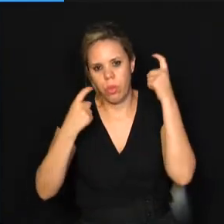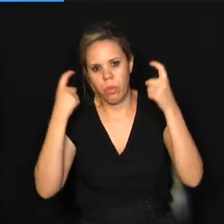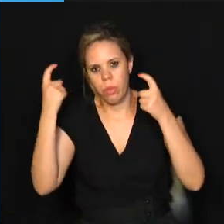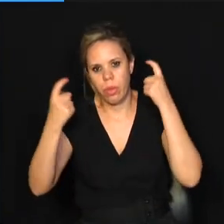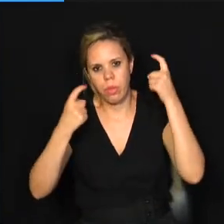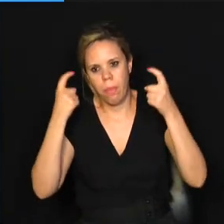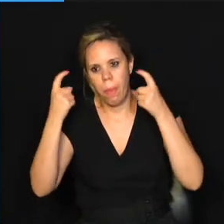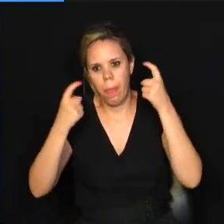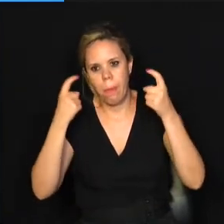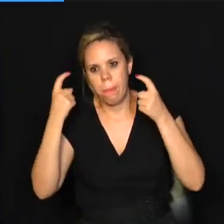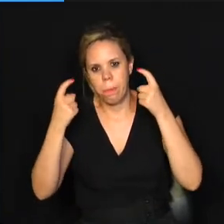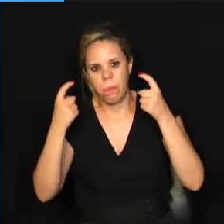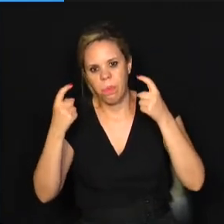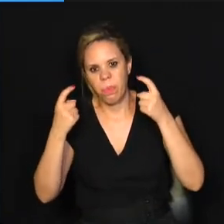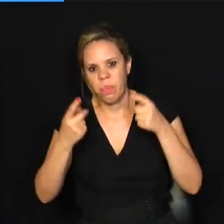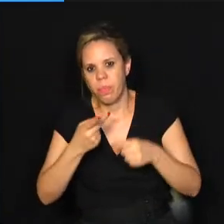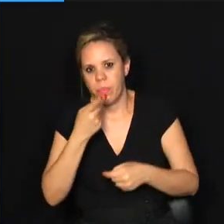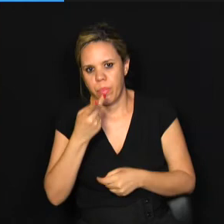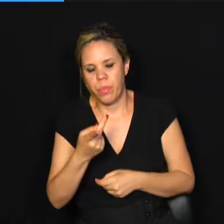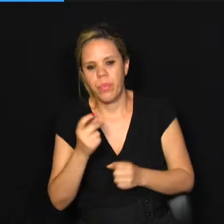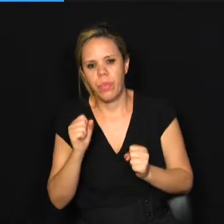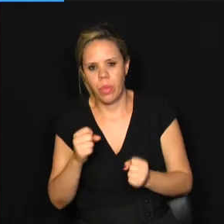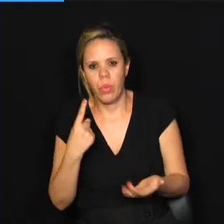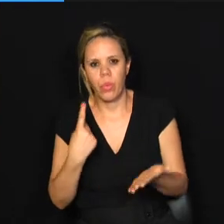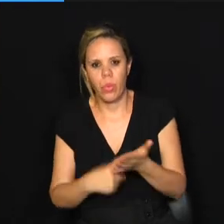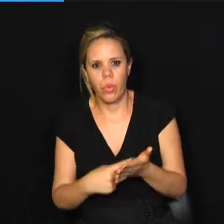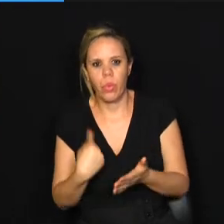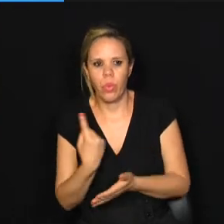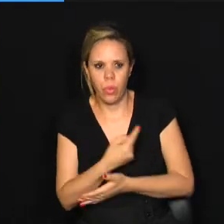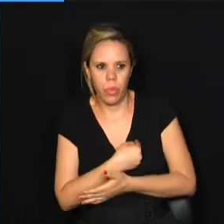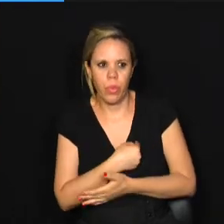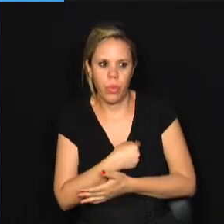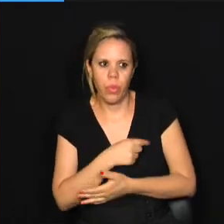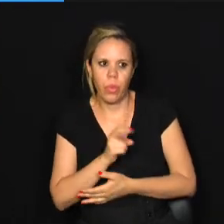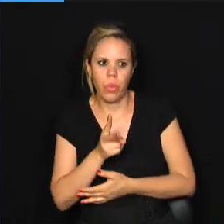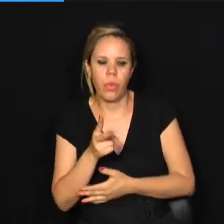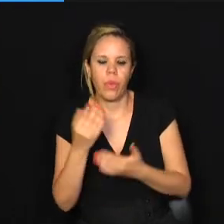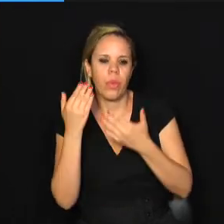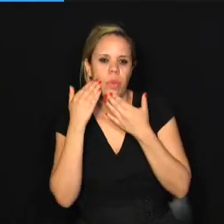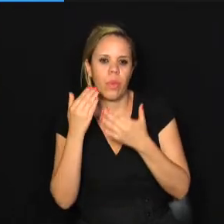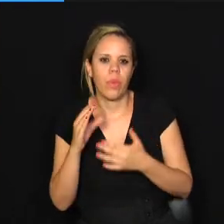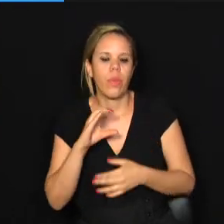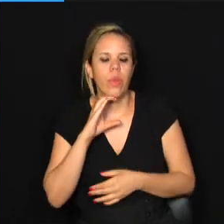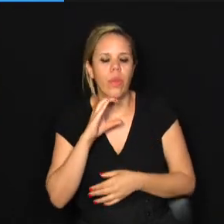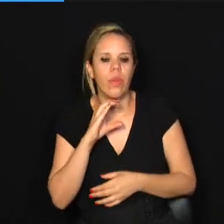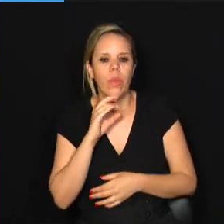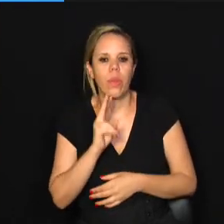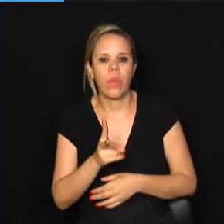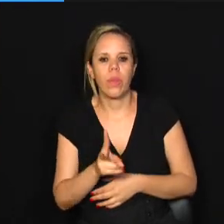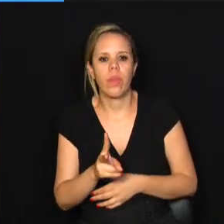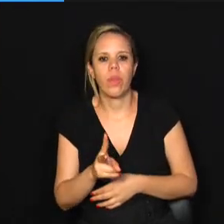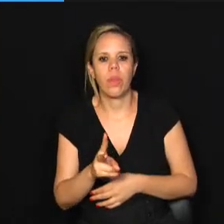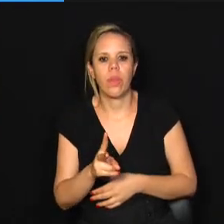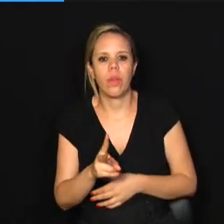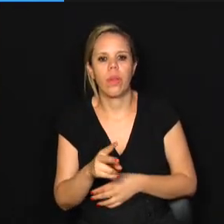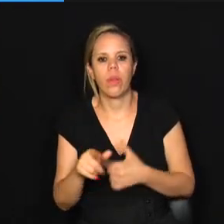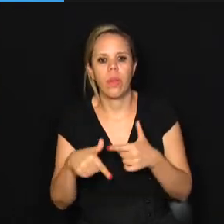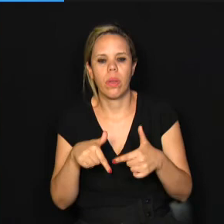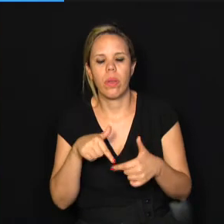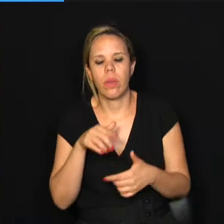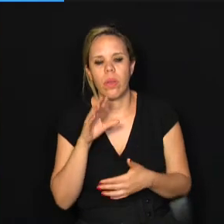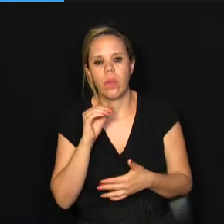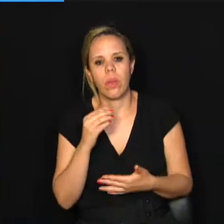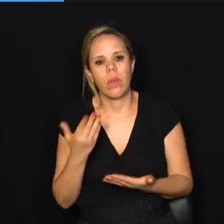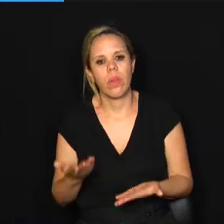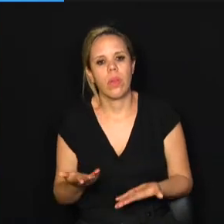né? E dizer que podem contar sempre com a gente e agradecer o Carlão, porque sempre colocou o mandato dele,